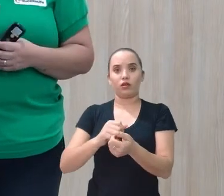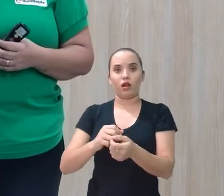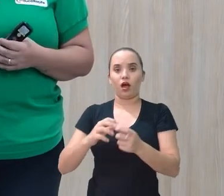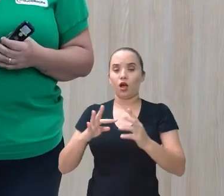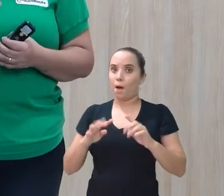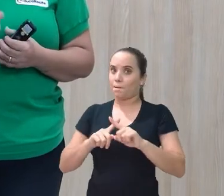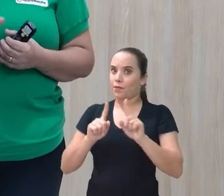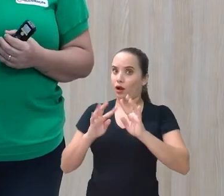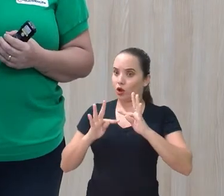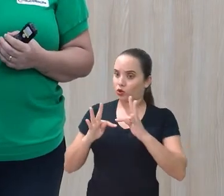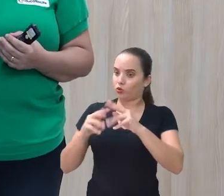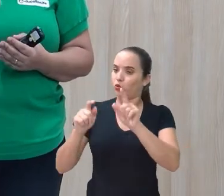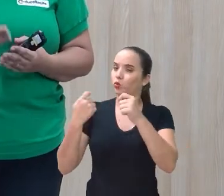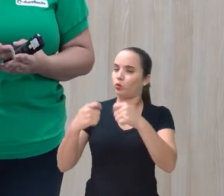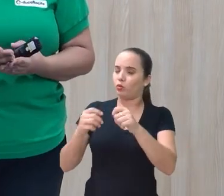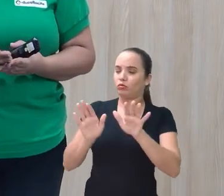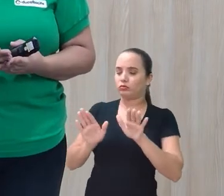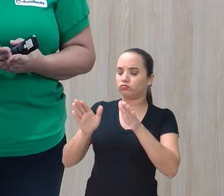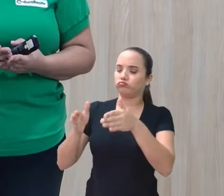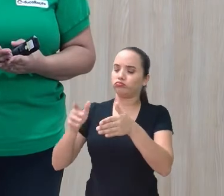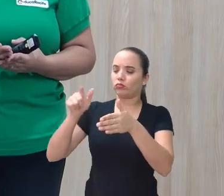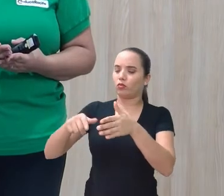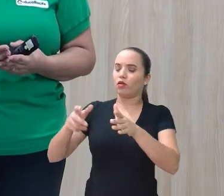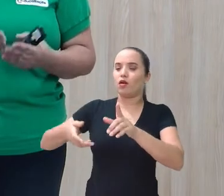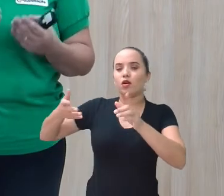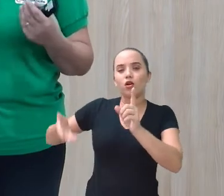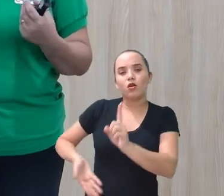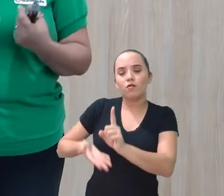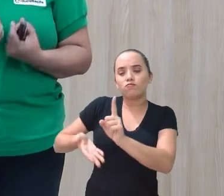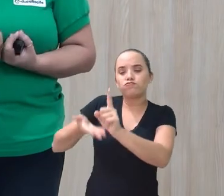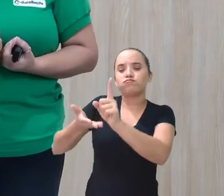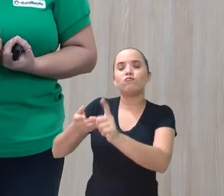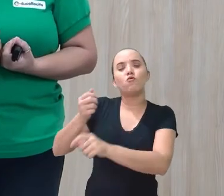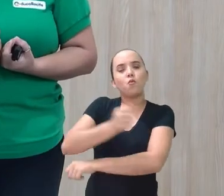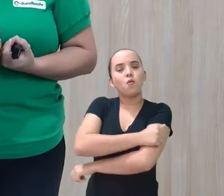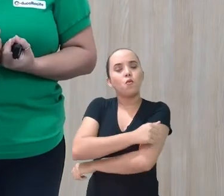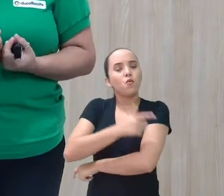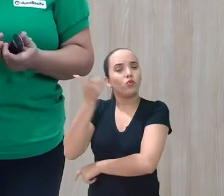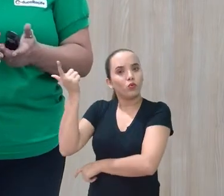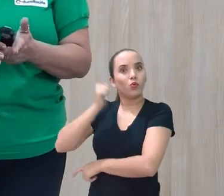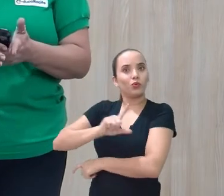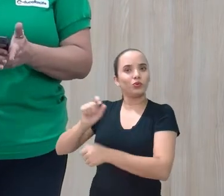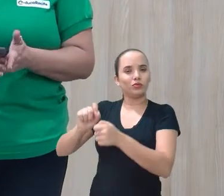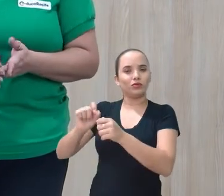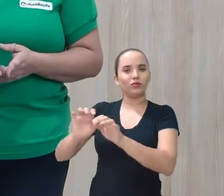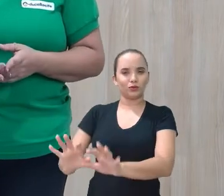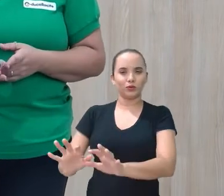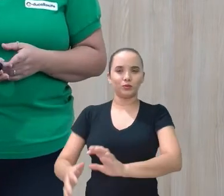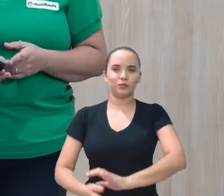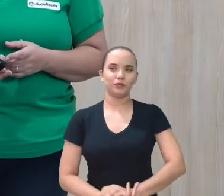que o estudante consiga essa autonomia do fazer.